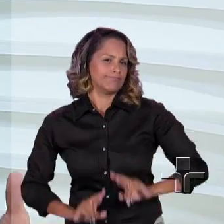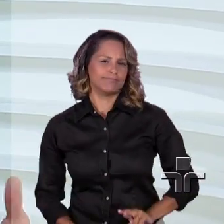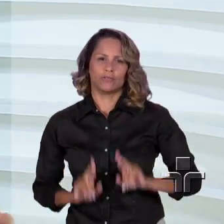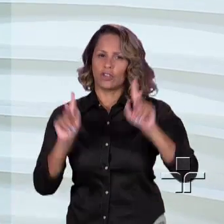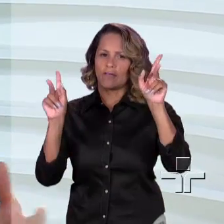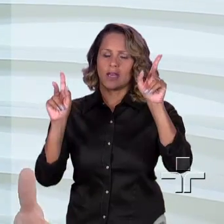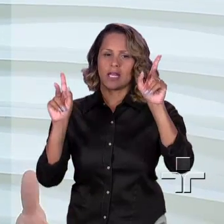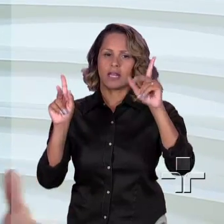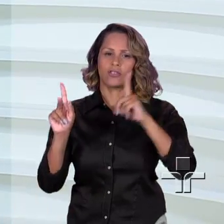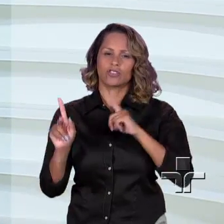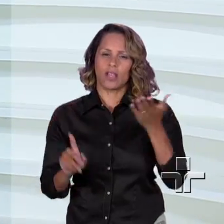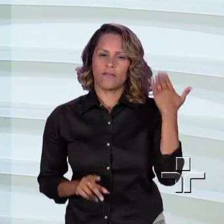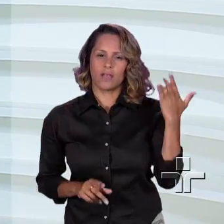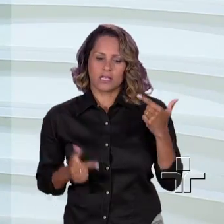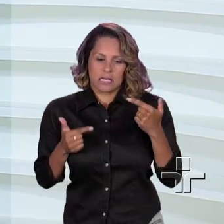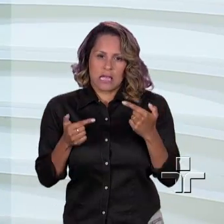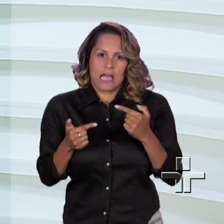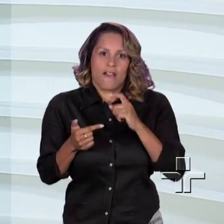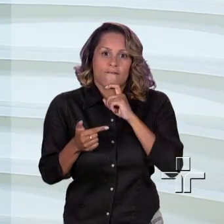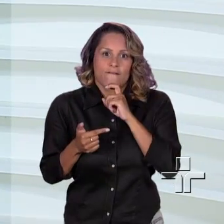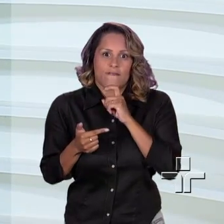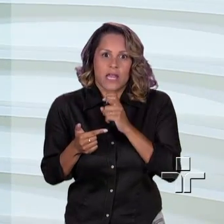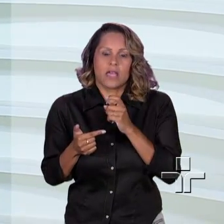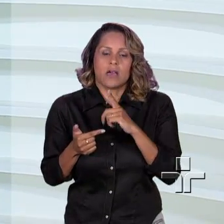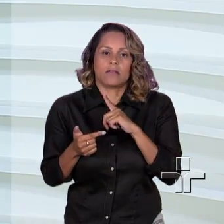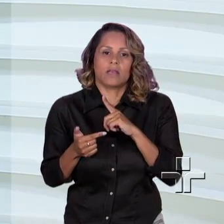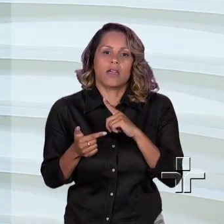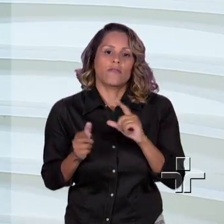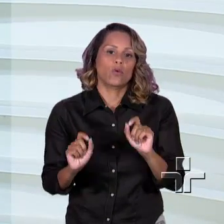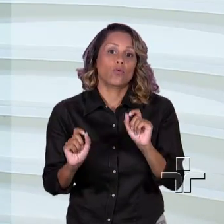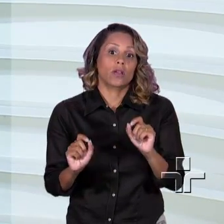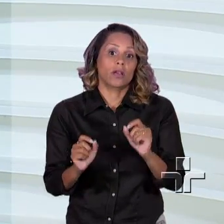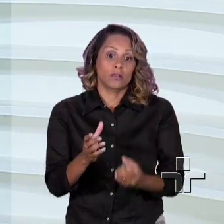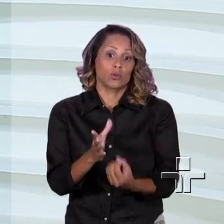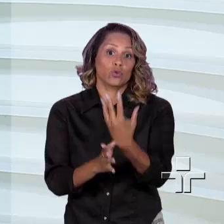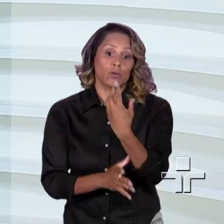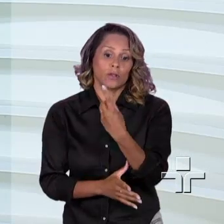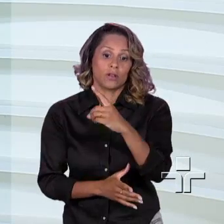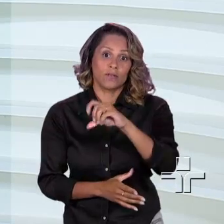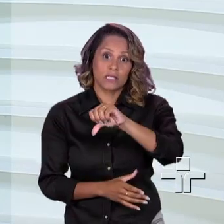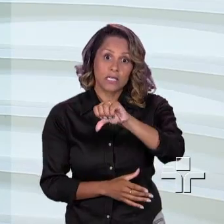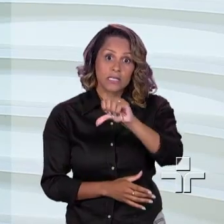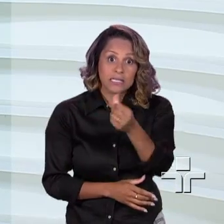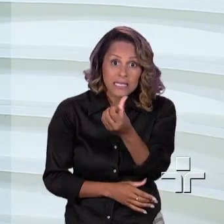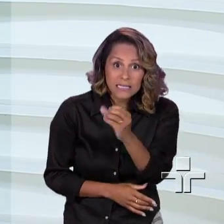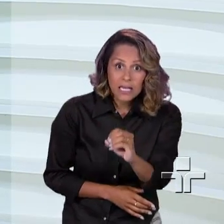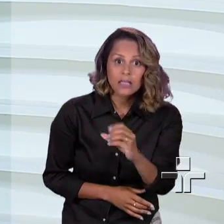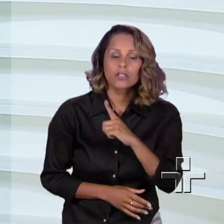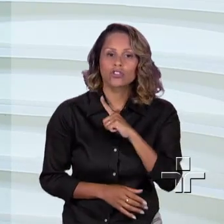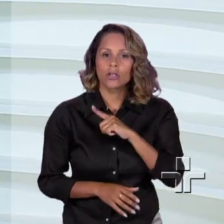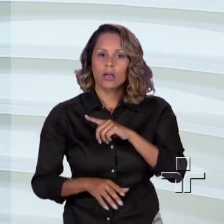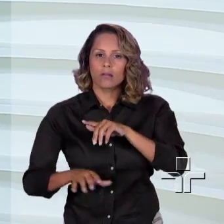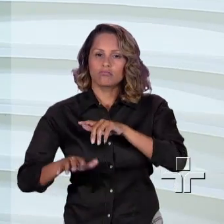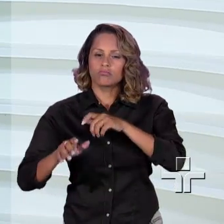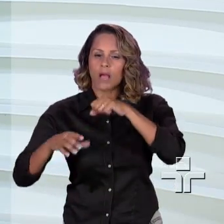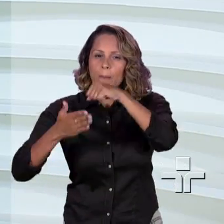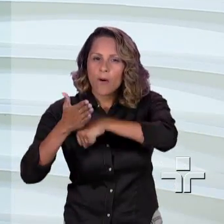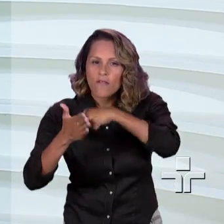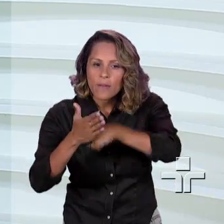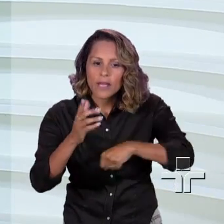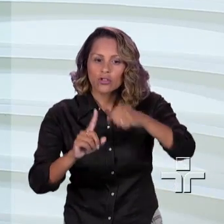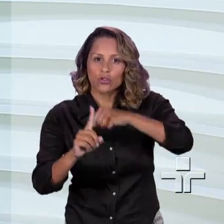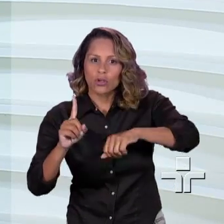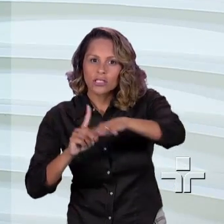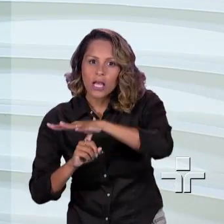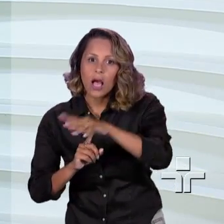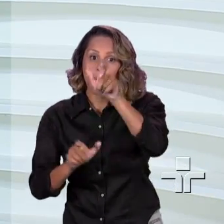esquerda mais tradicional marxista. E o que surgiu nos anos 60 eram movimentos sociais, pessoas contra a política exterior do